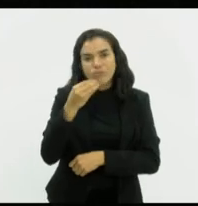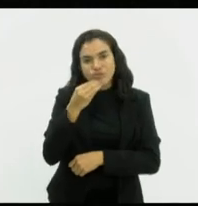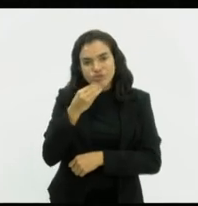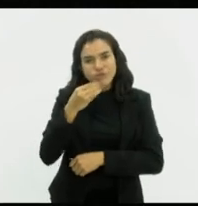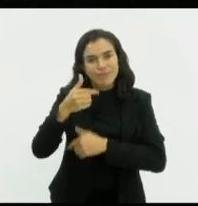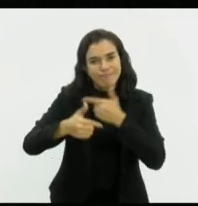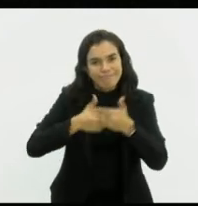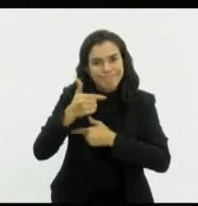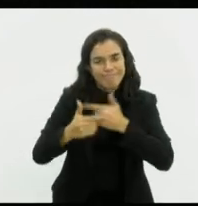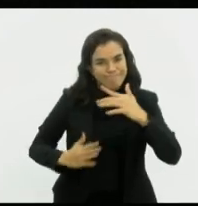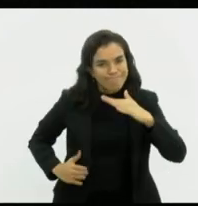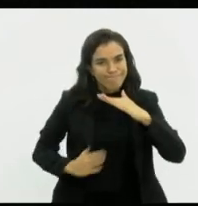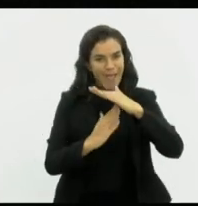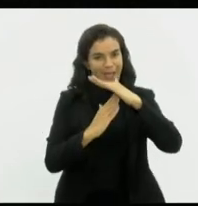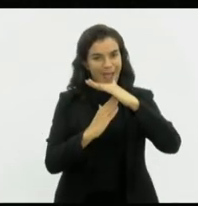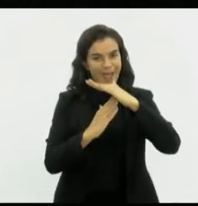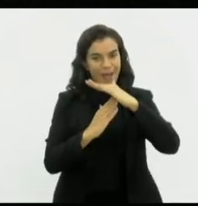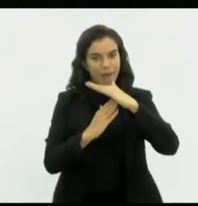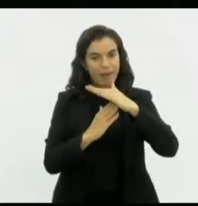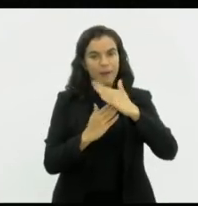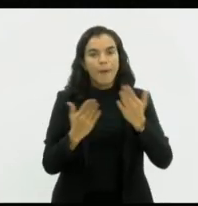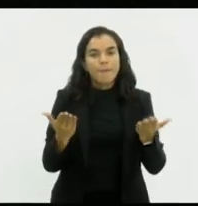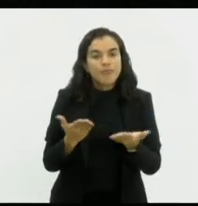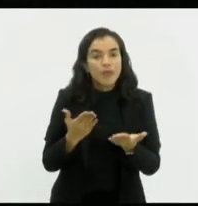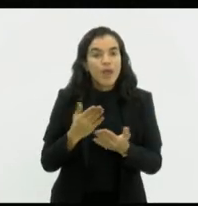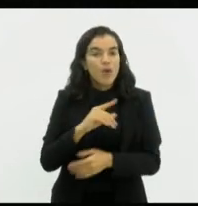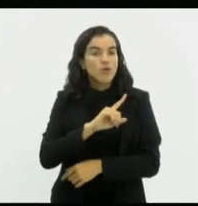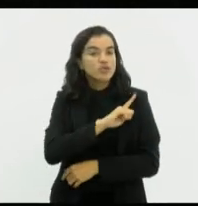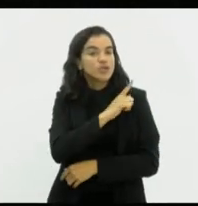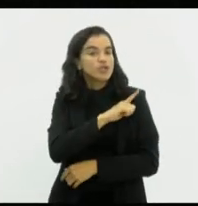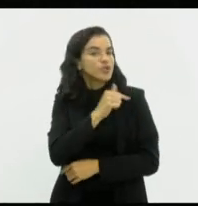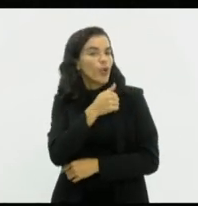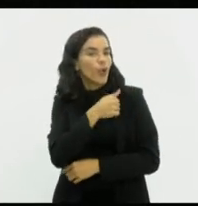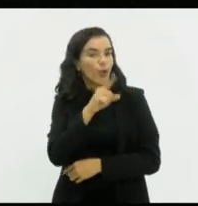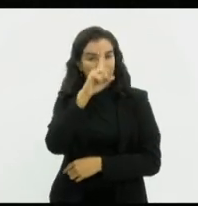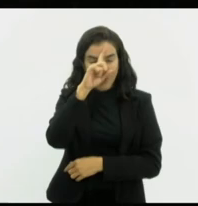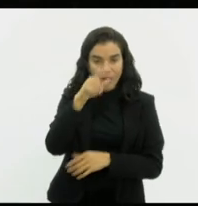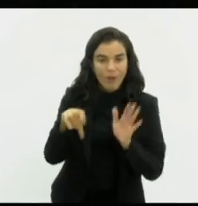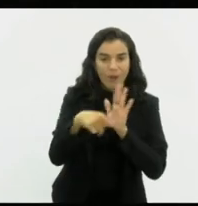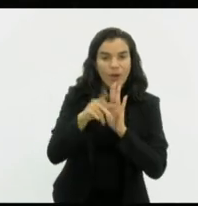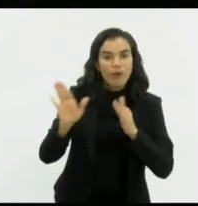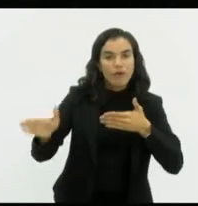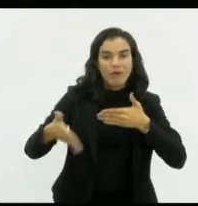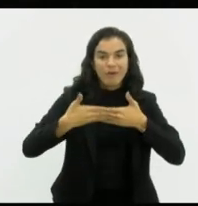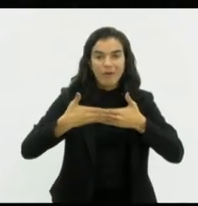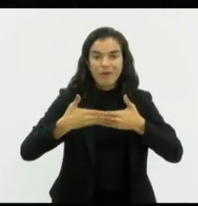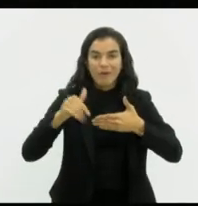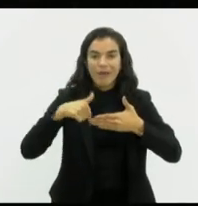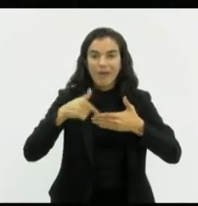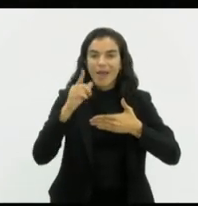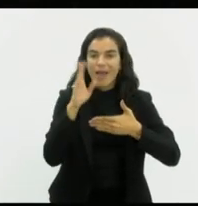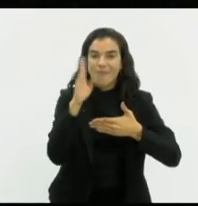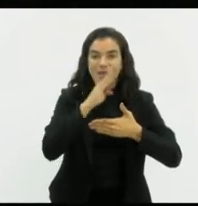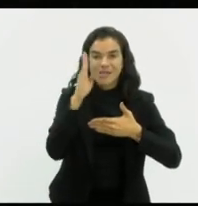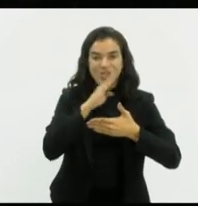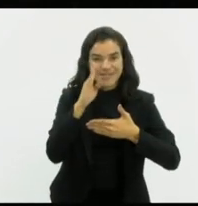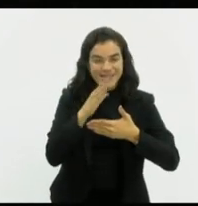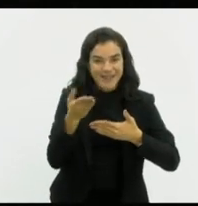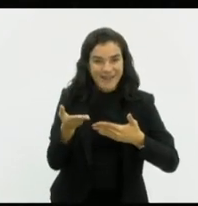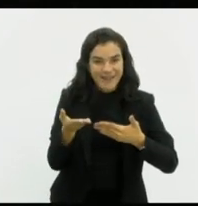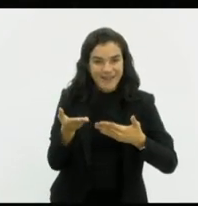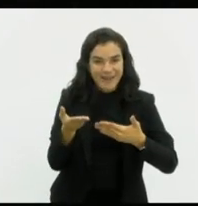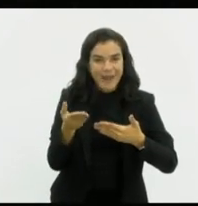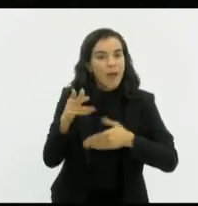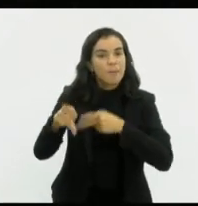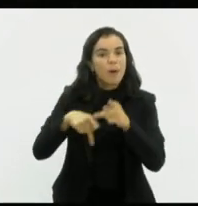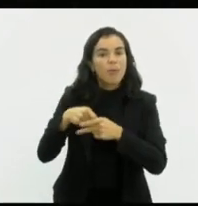com a capacidade máxima, a opção do gestor desse hospital foi fechar a porta de emergência, quer dizer, deixar a